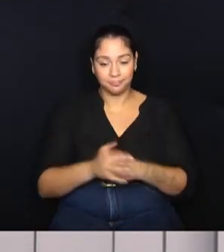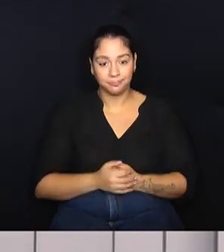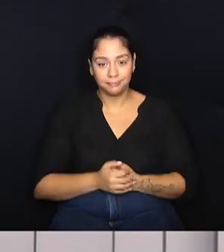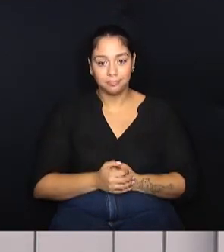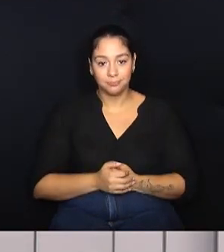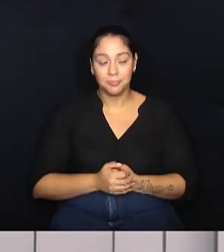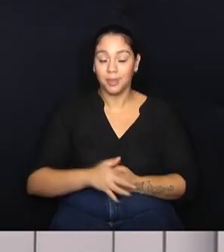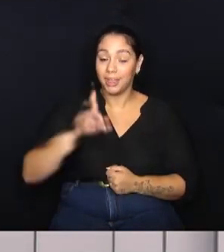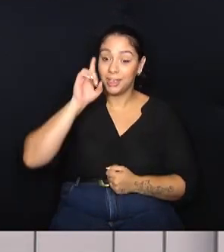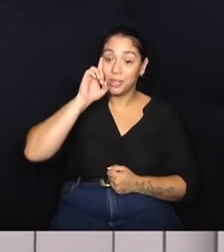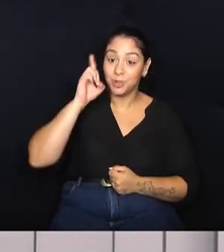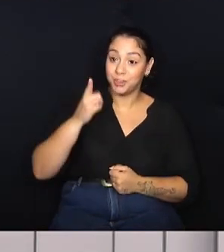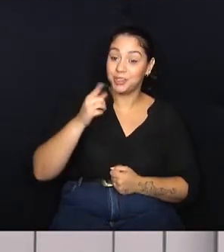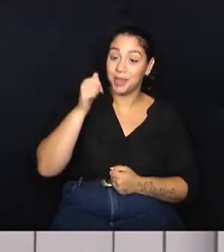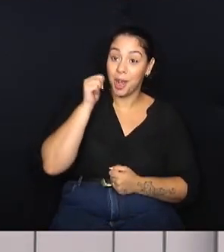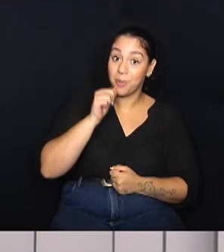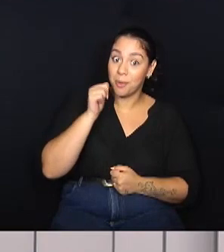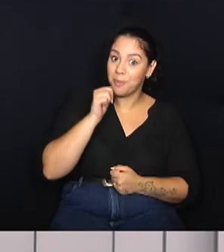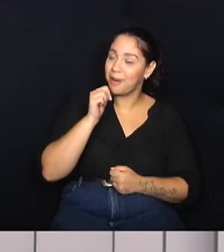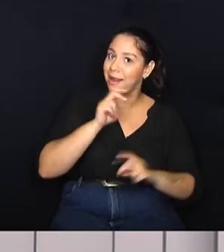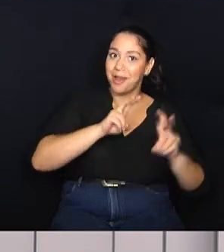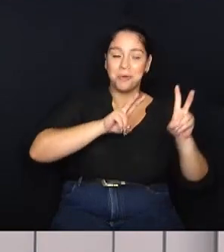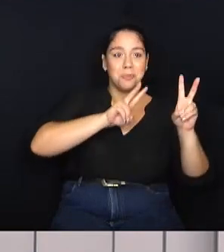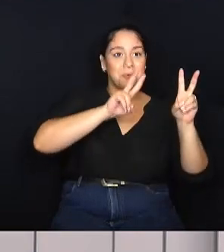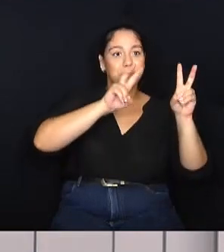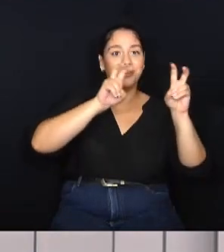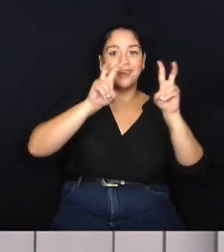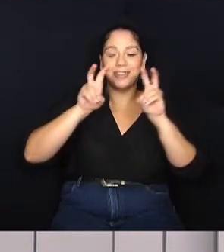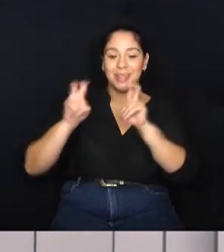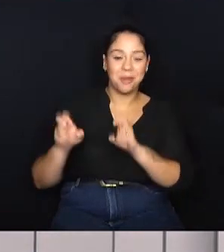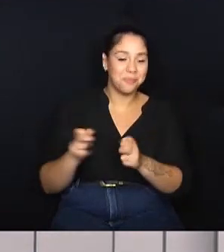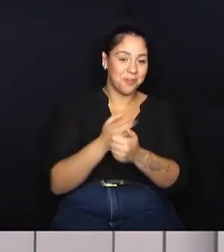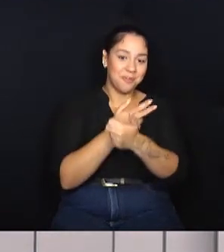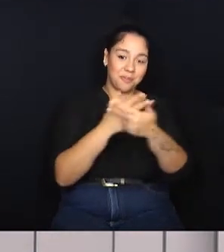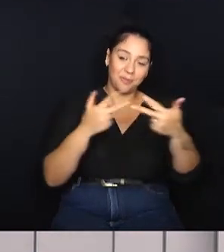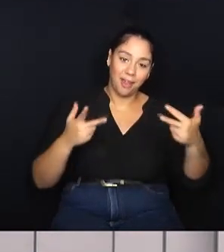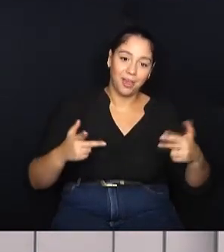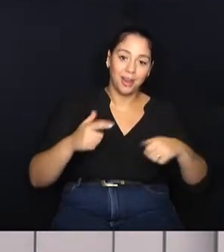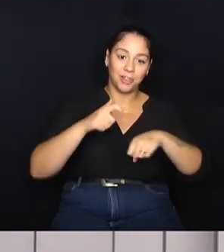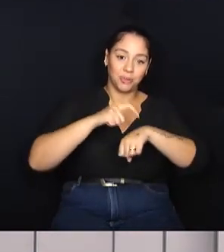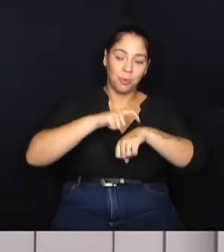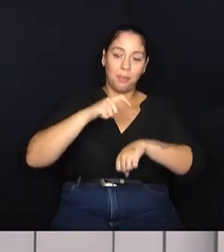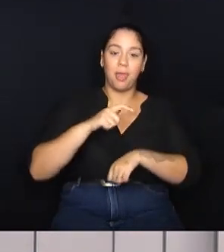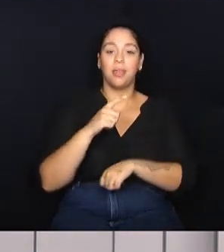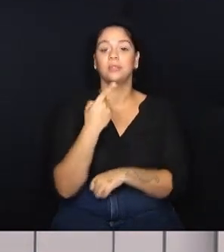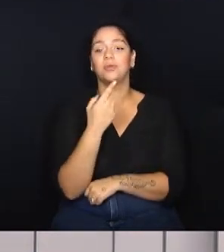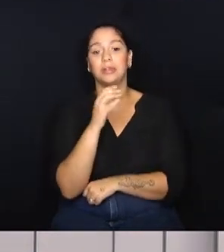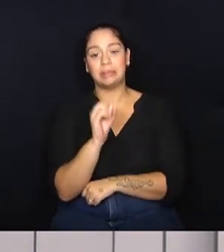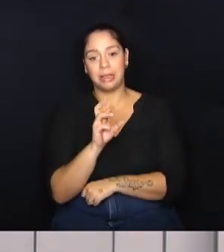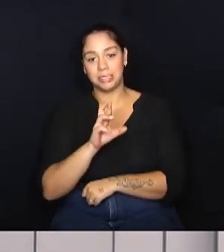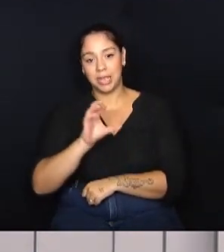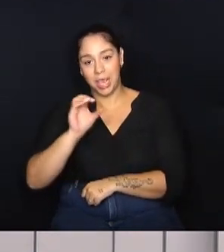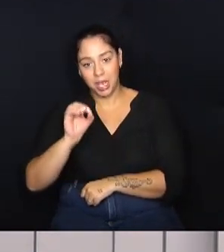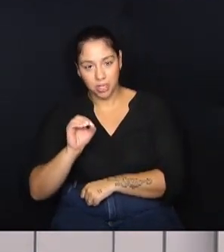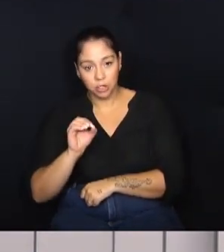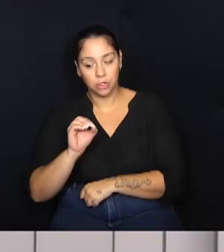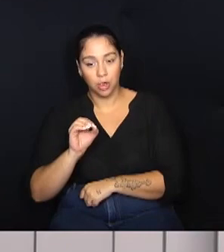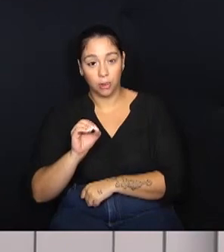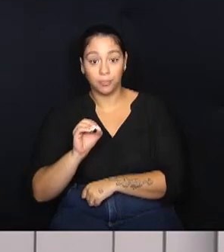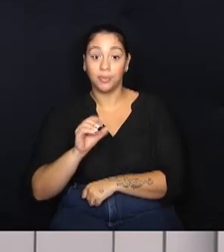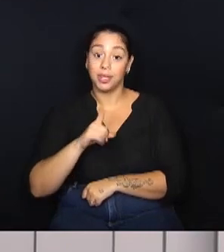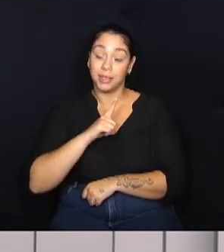Mulher foi o tema da maior parte das falas que aconteceram durante esta 10ª reunião ordinária. E as